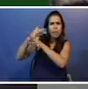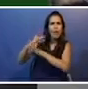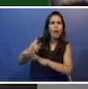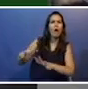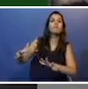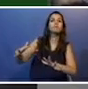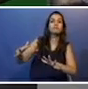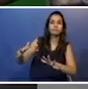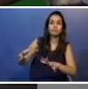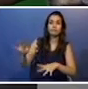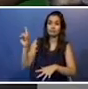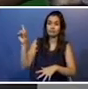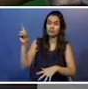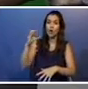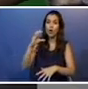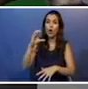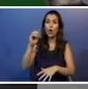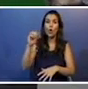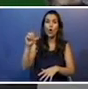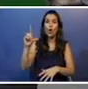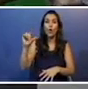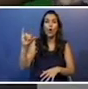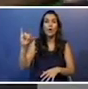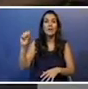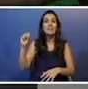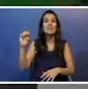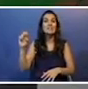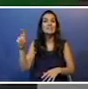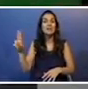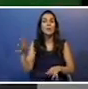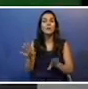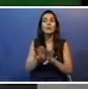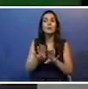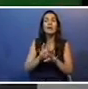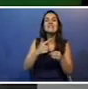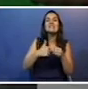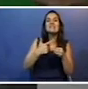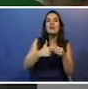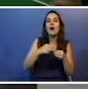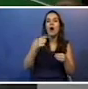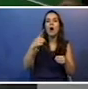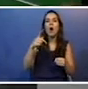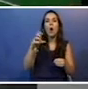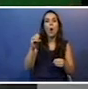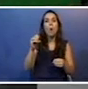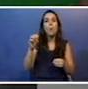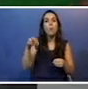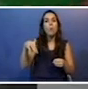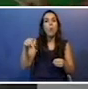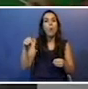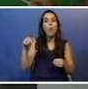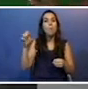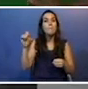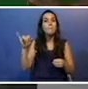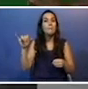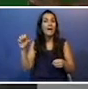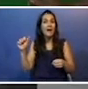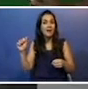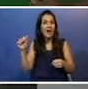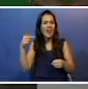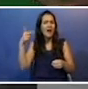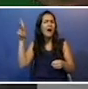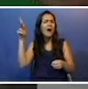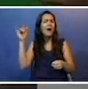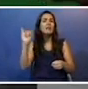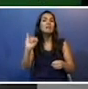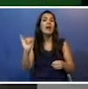Coliseu e também a Pompeia. E eles estão, olha, localizados lá no país da Itália, que